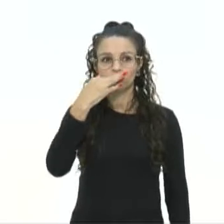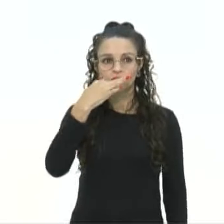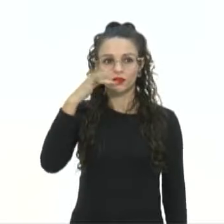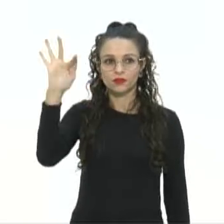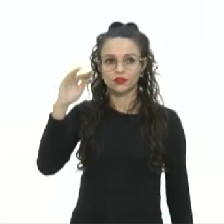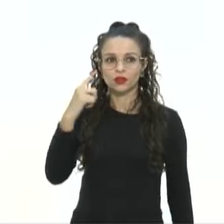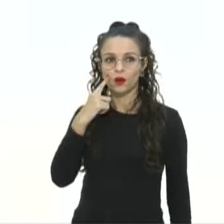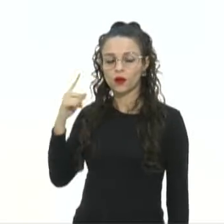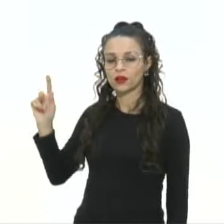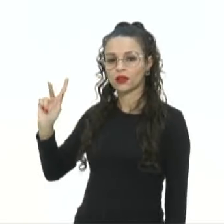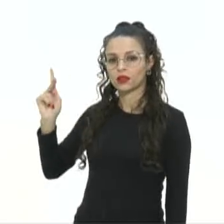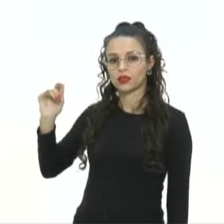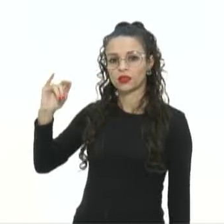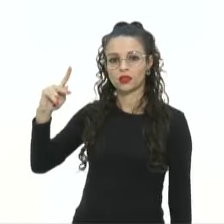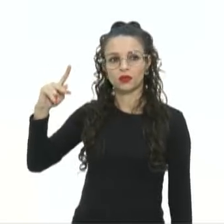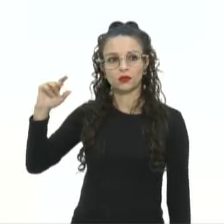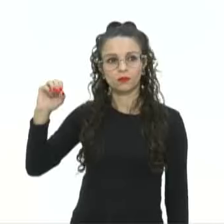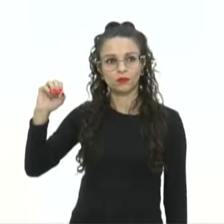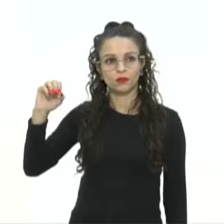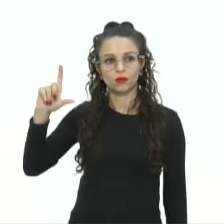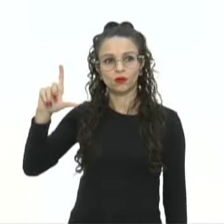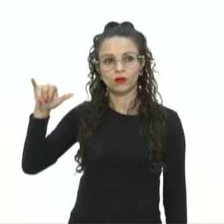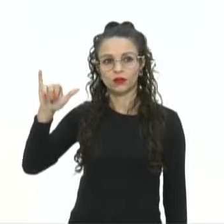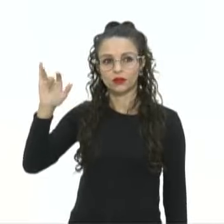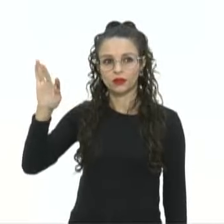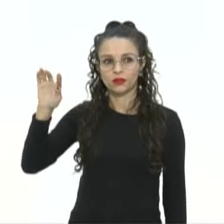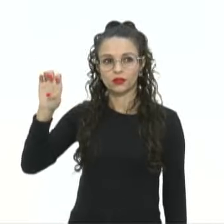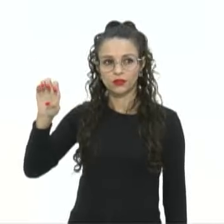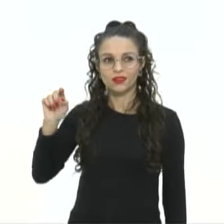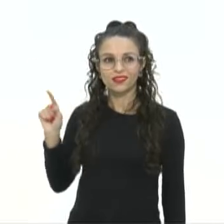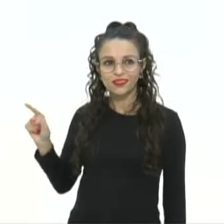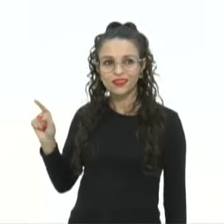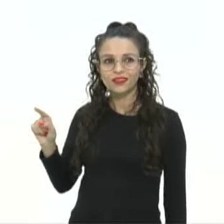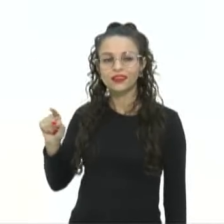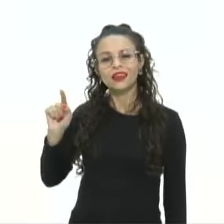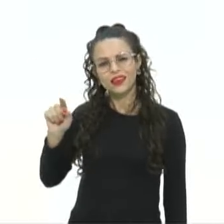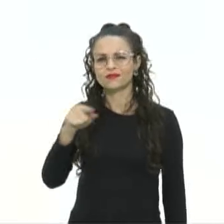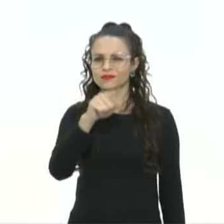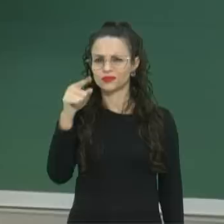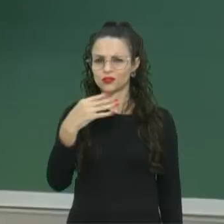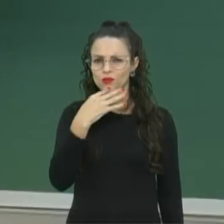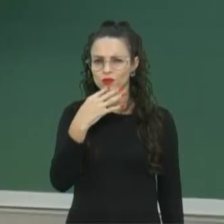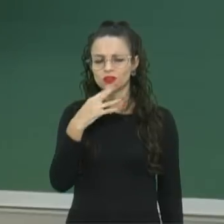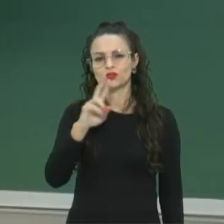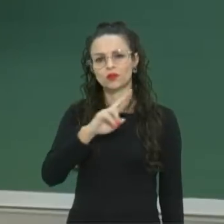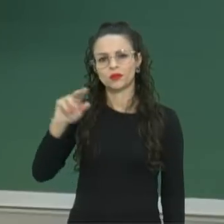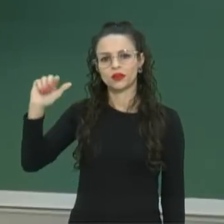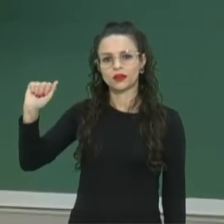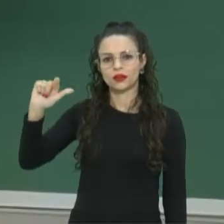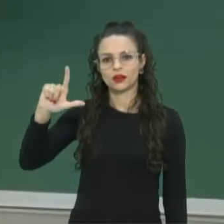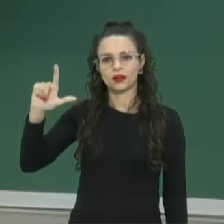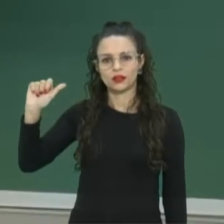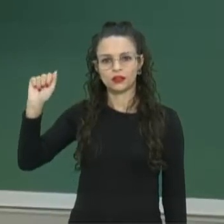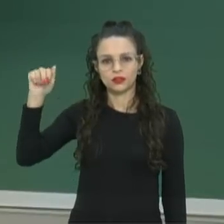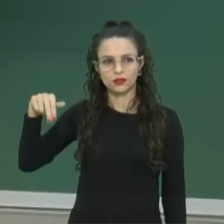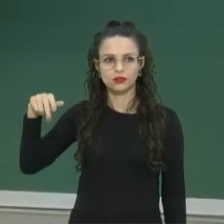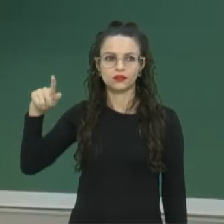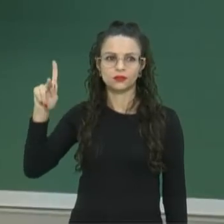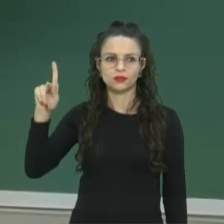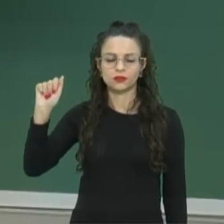Léon Desinard de Rivail, mais conhecido por vocês como Allan Kardec.